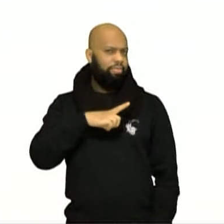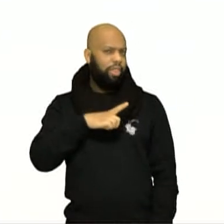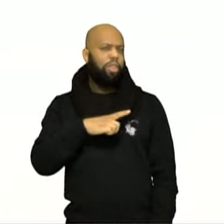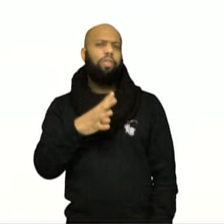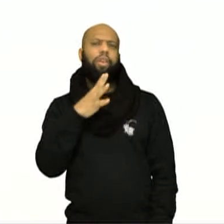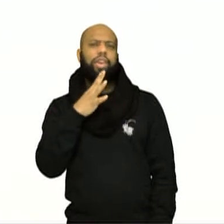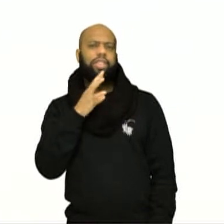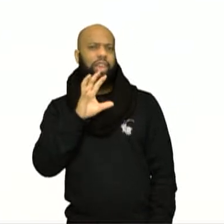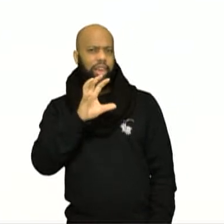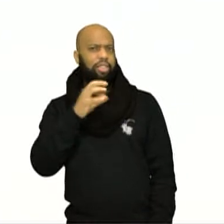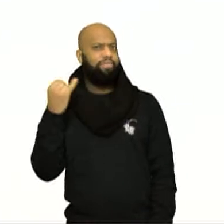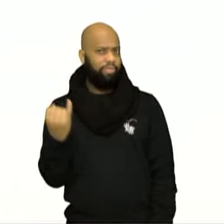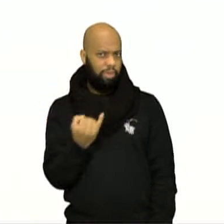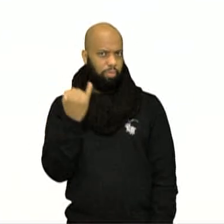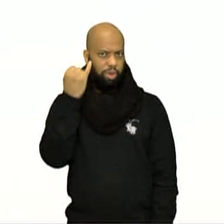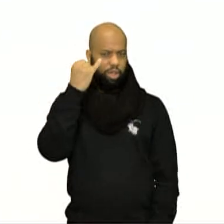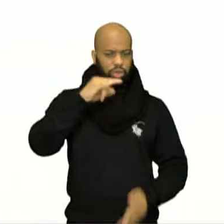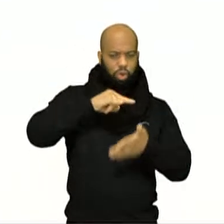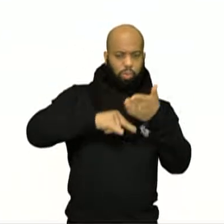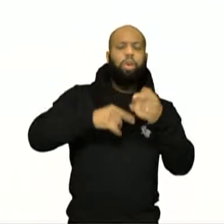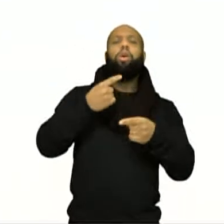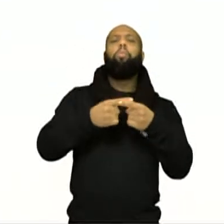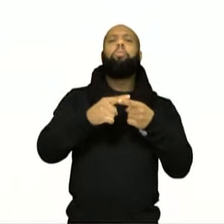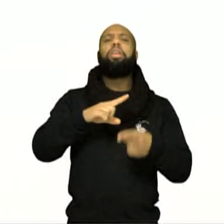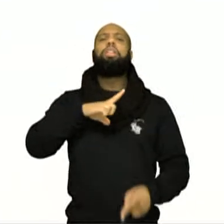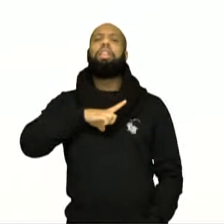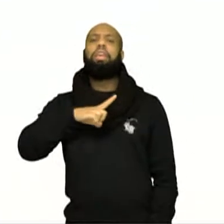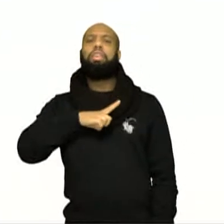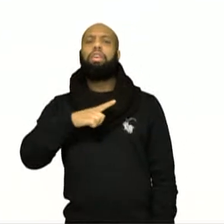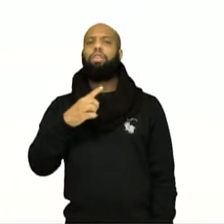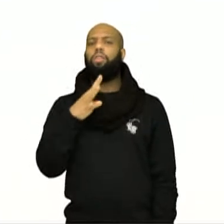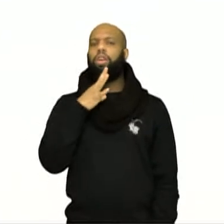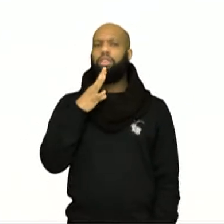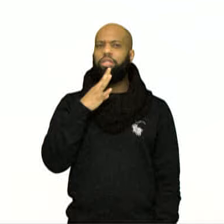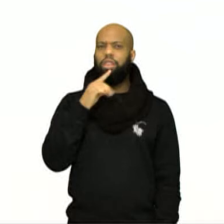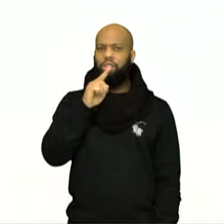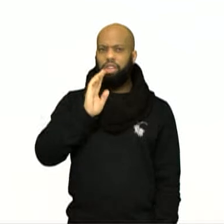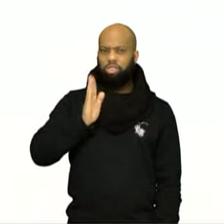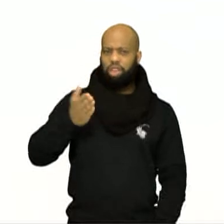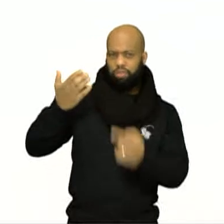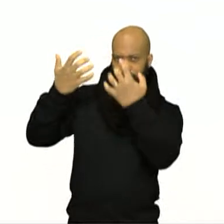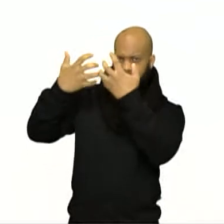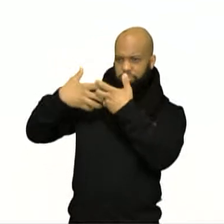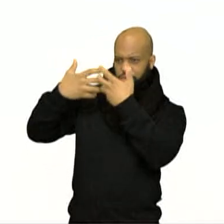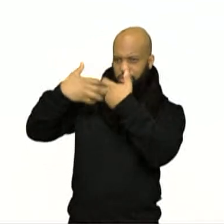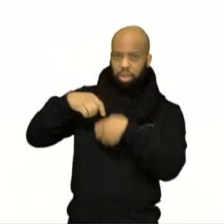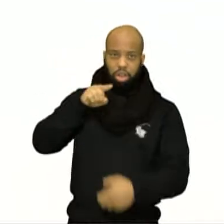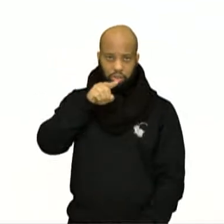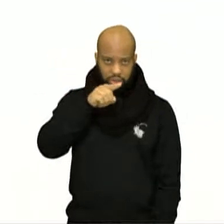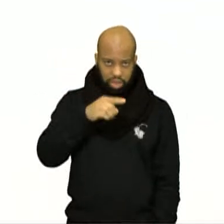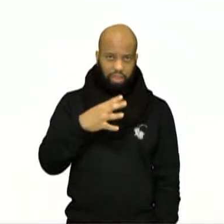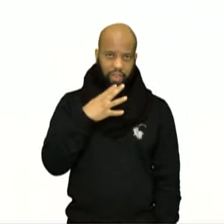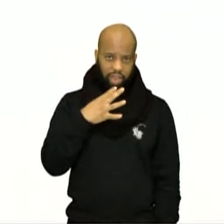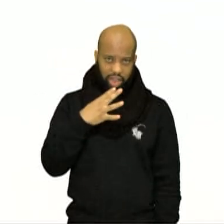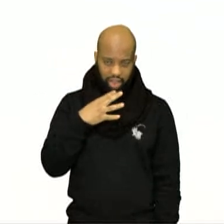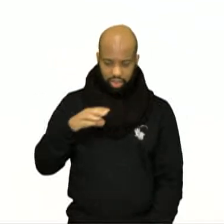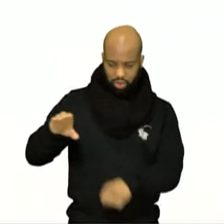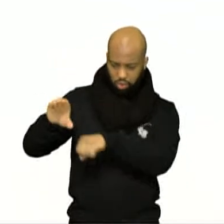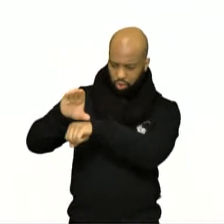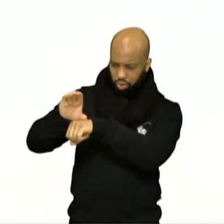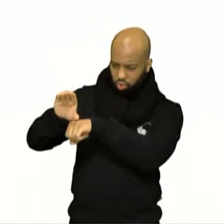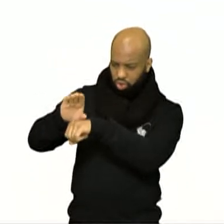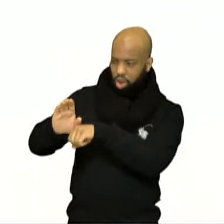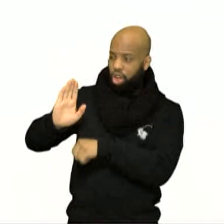este importante documento? Já refletiu sobre isso? Você conhece a Constituição? Já leu